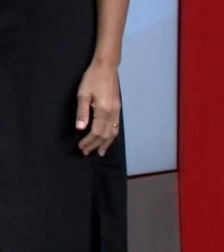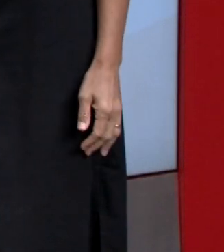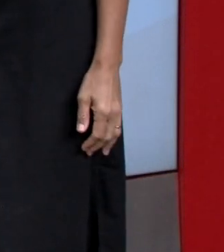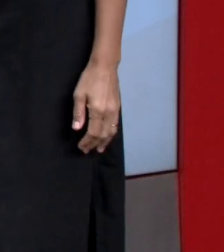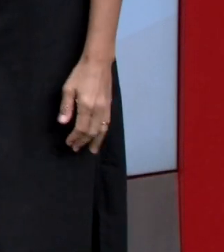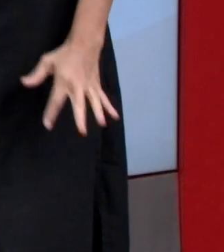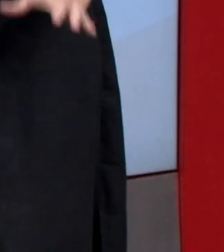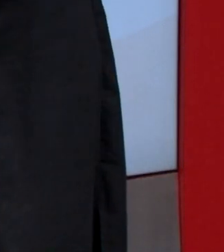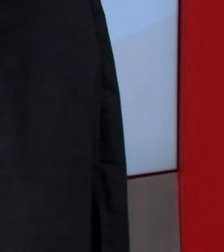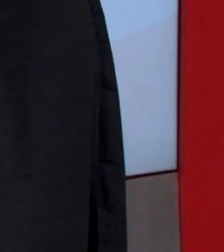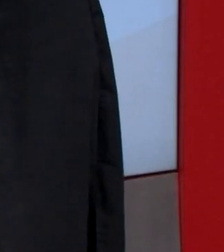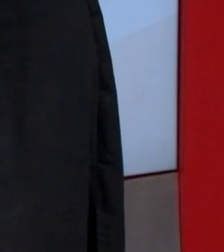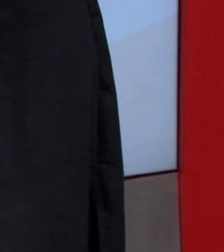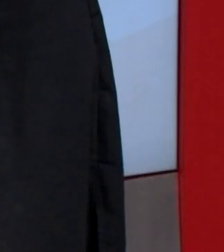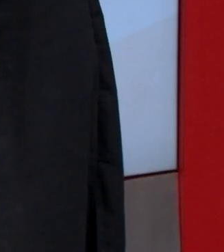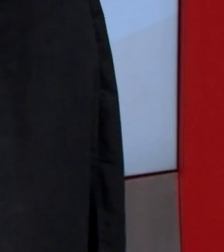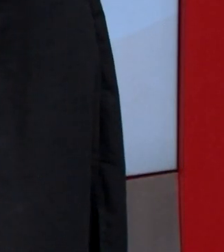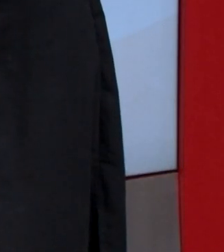lá,